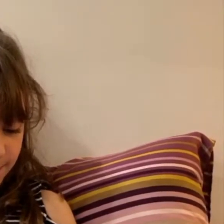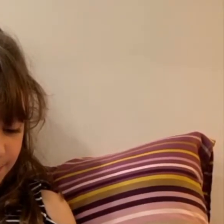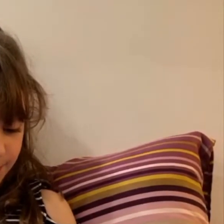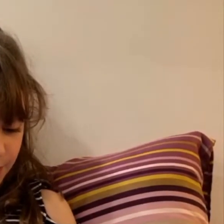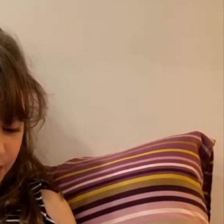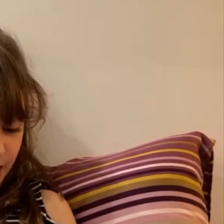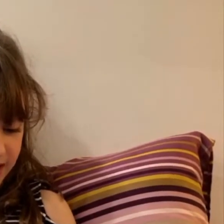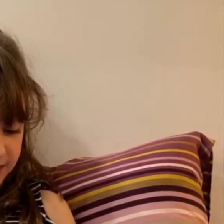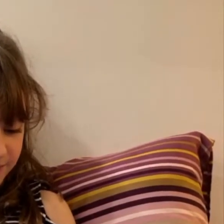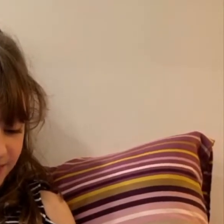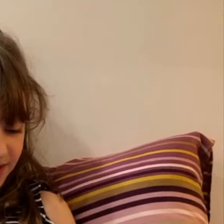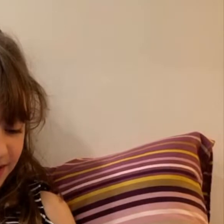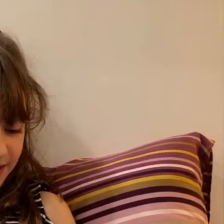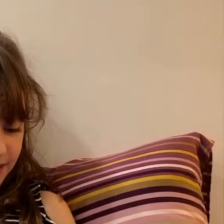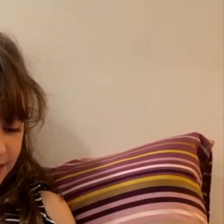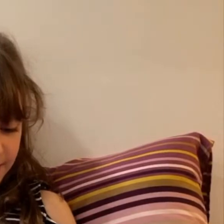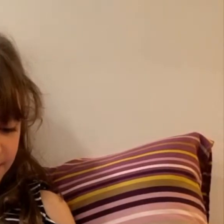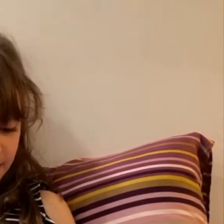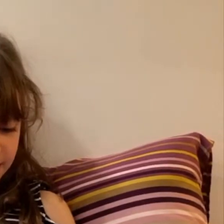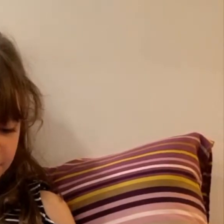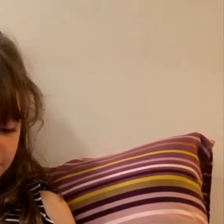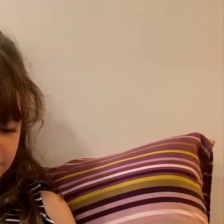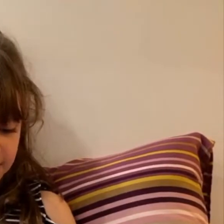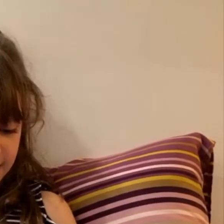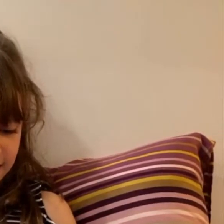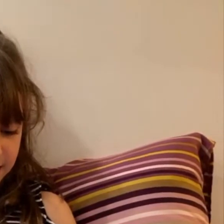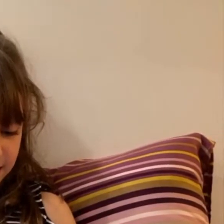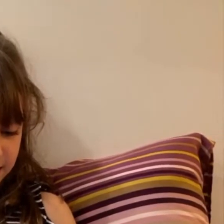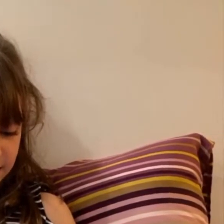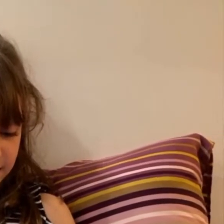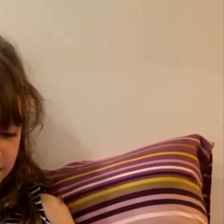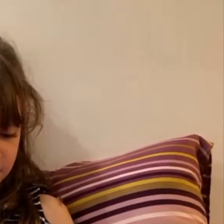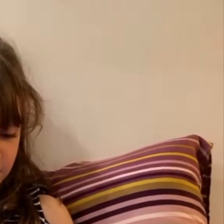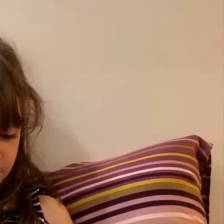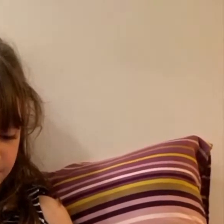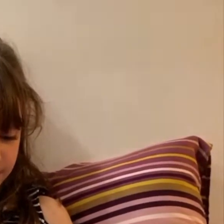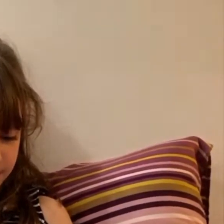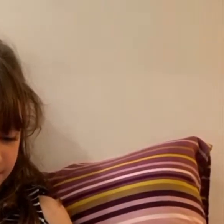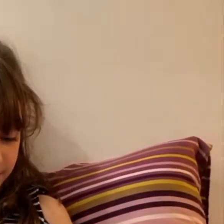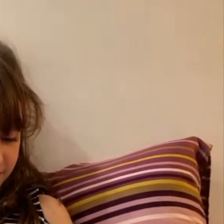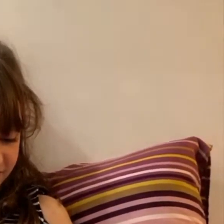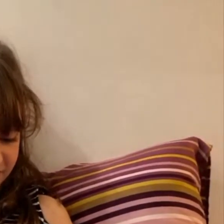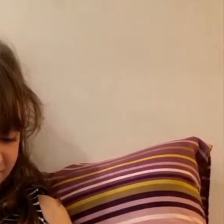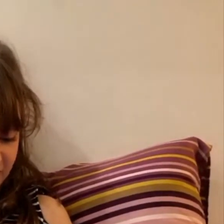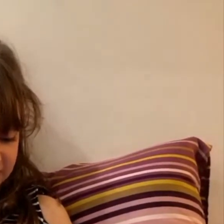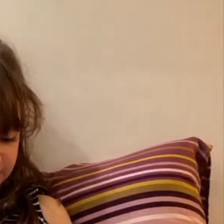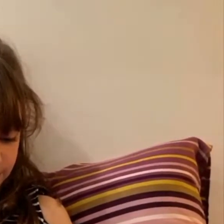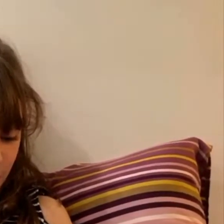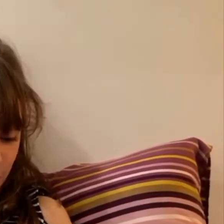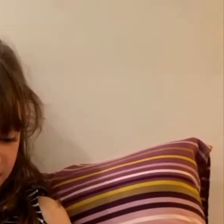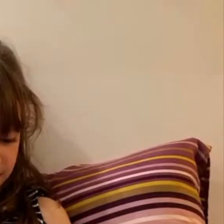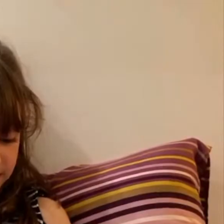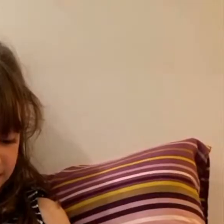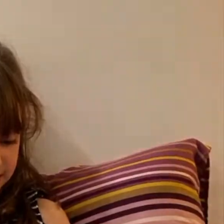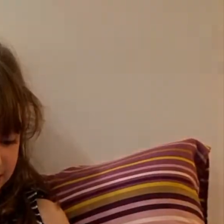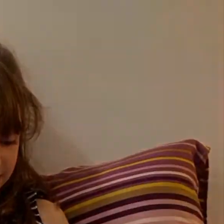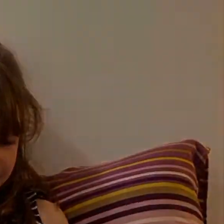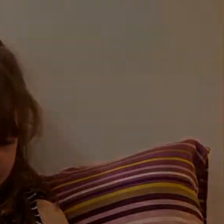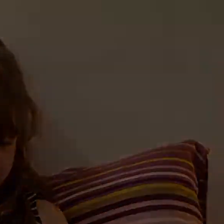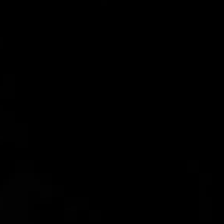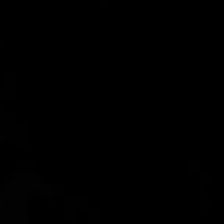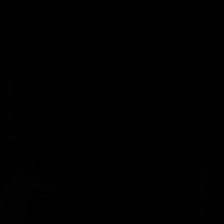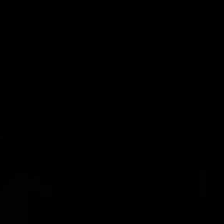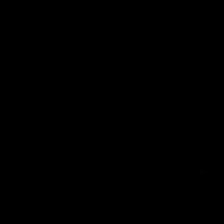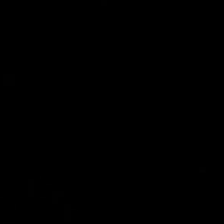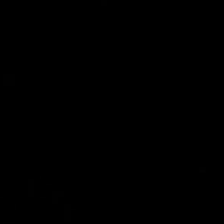mole por aí, pra não virar sopa, faz boca de